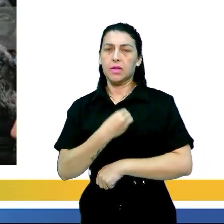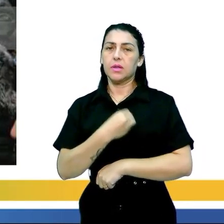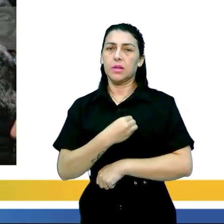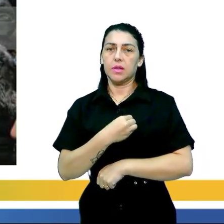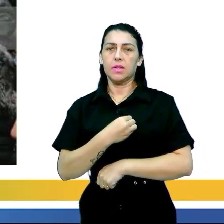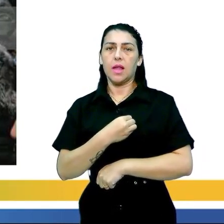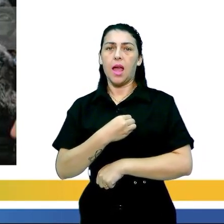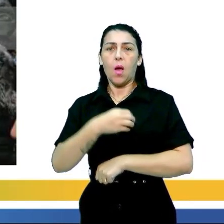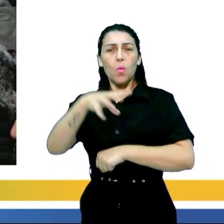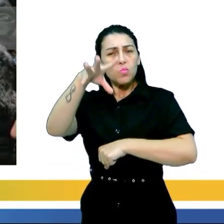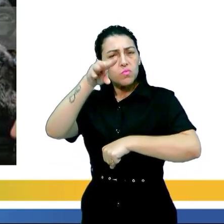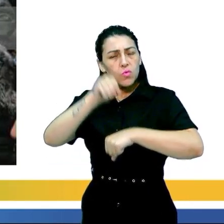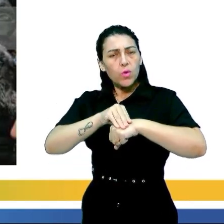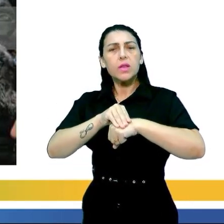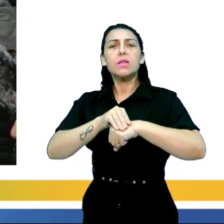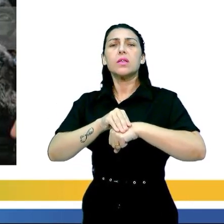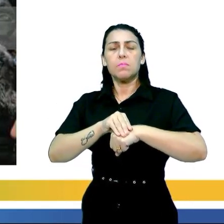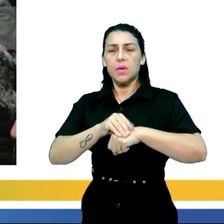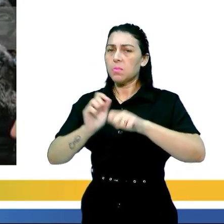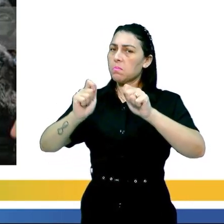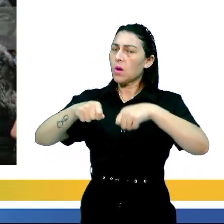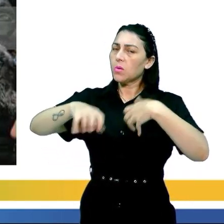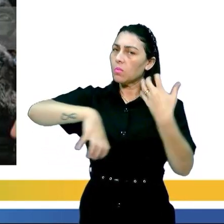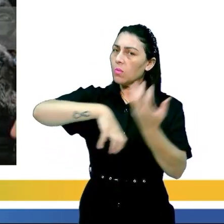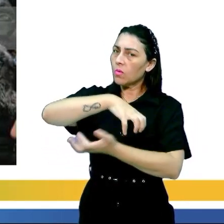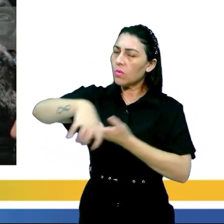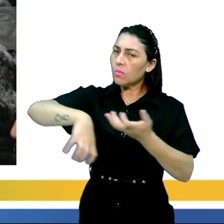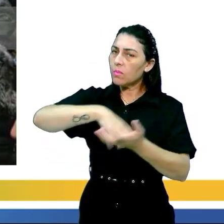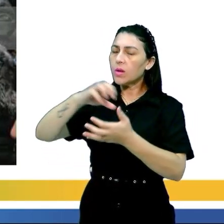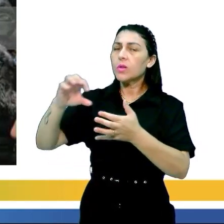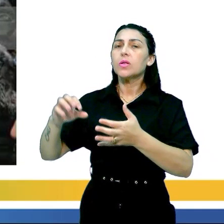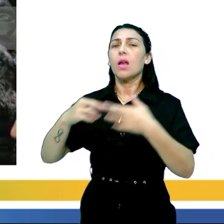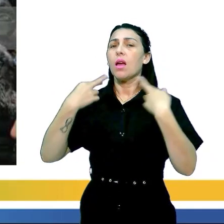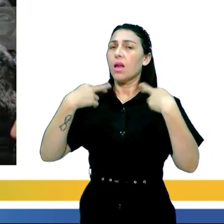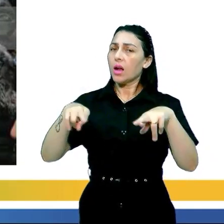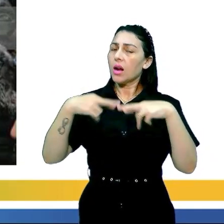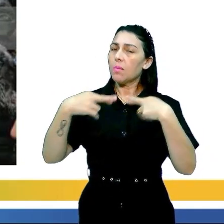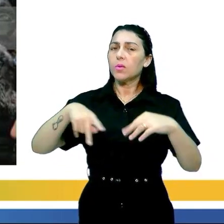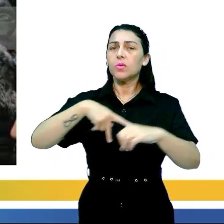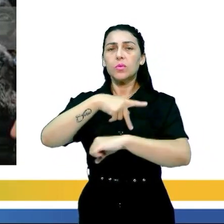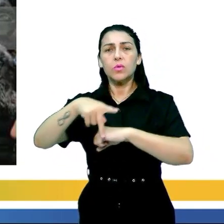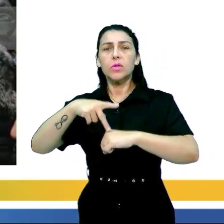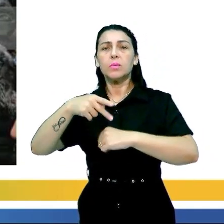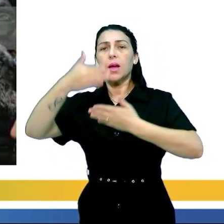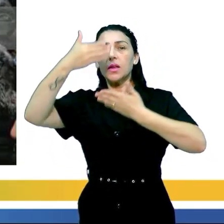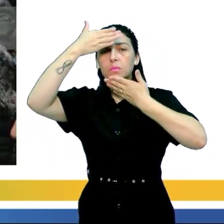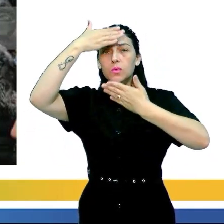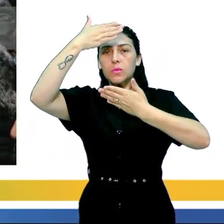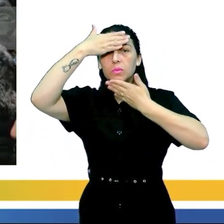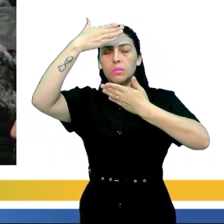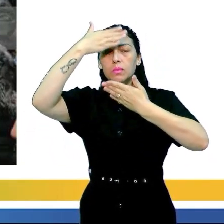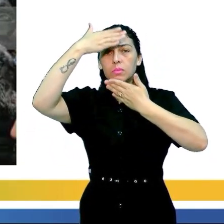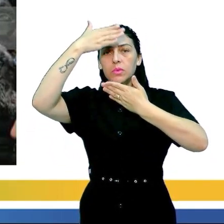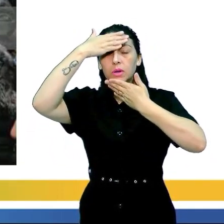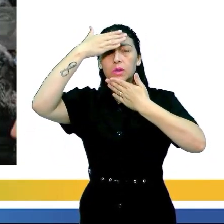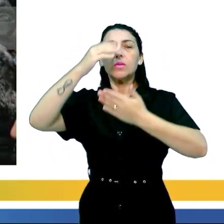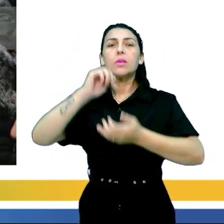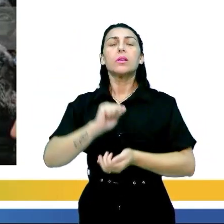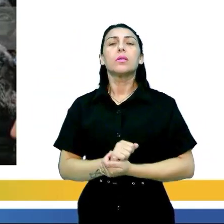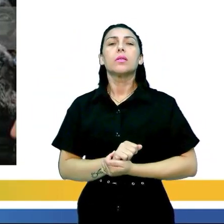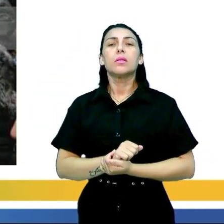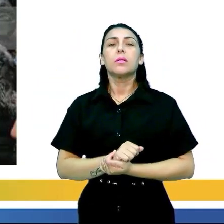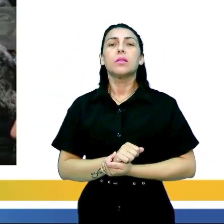Árabe pode ser considerada aí um movimento de contestação nos países muçulmanos, como eu